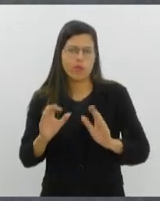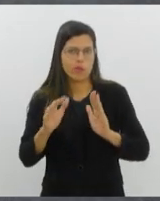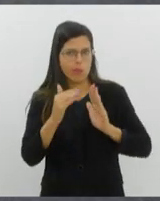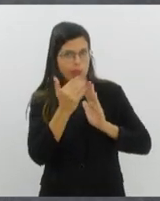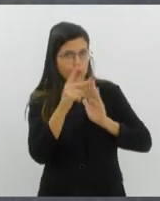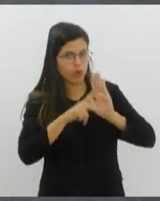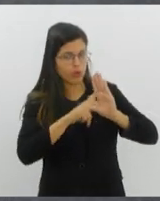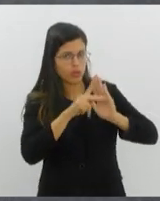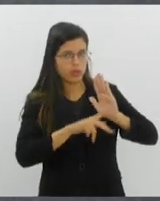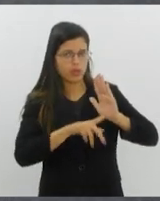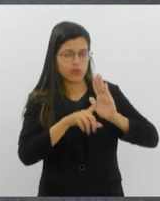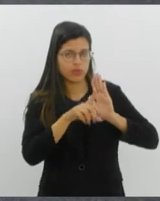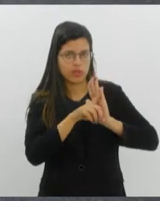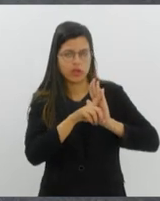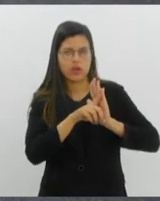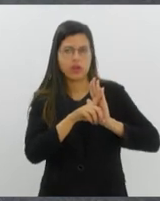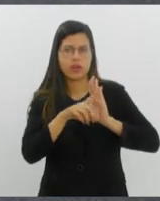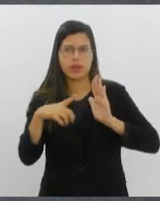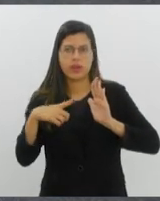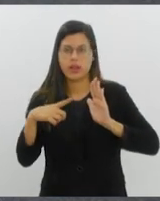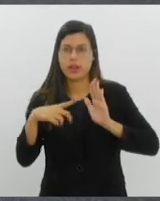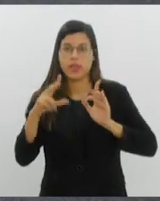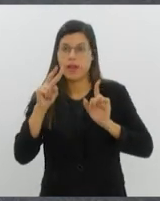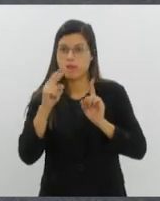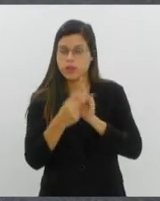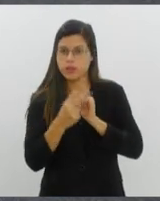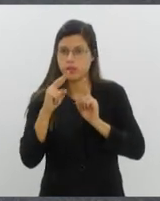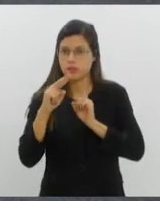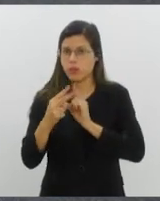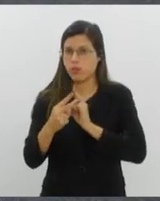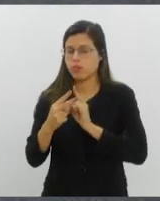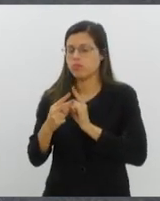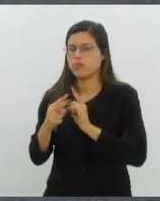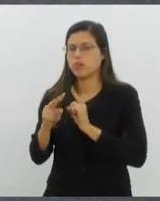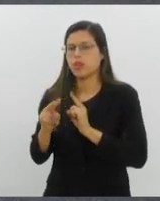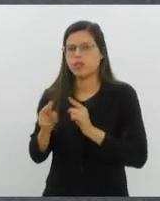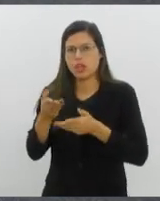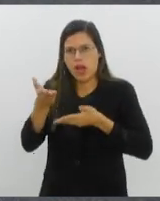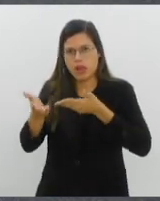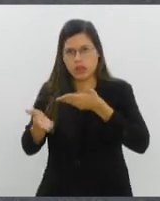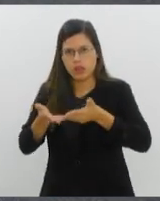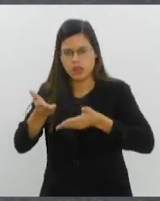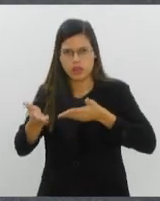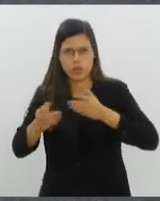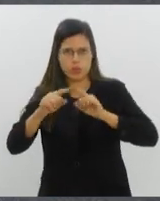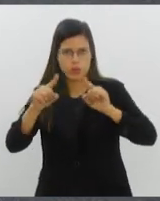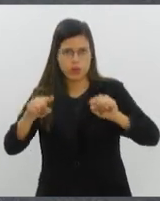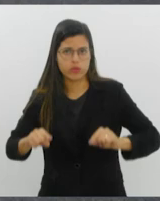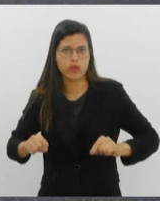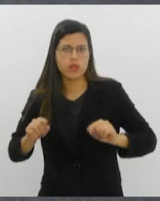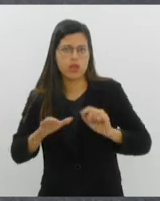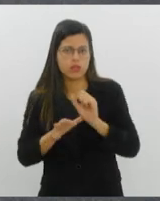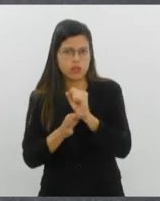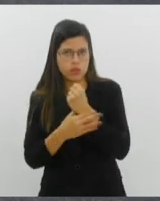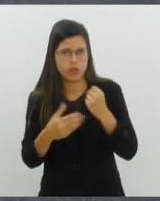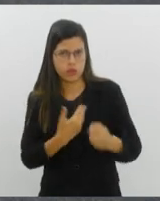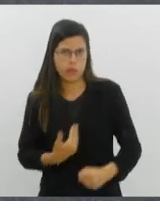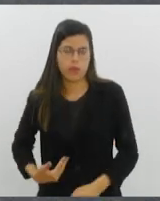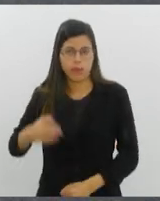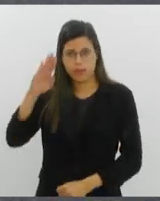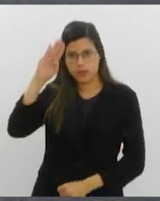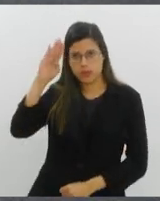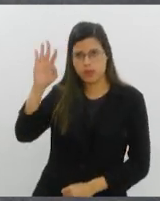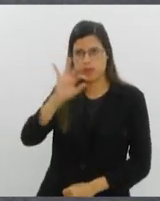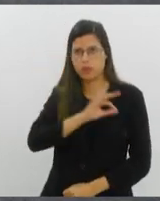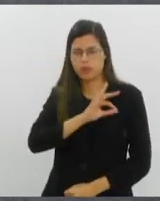viés para atender os profissionais da segurança pública, principalmente os policiais militares.